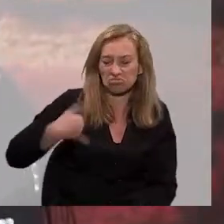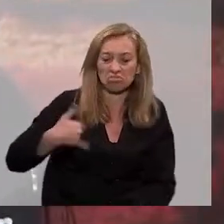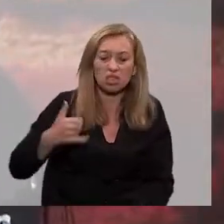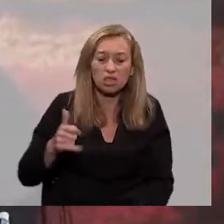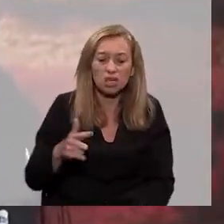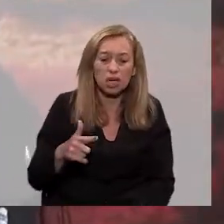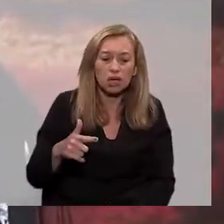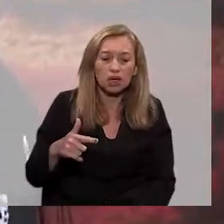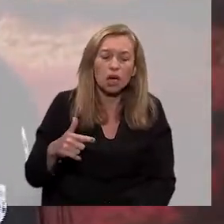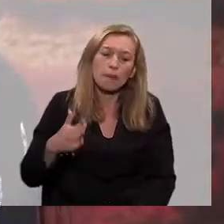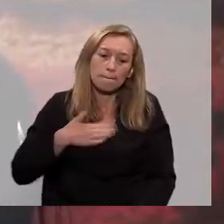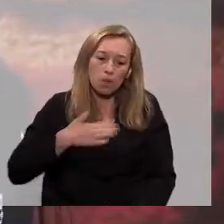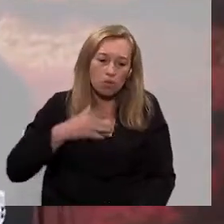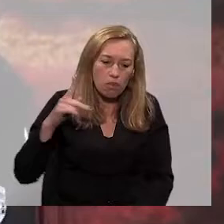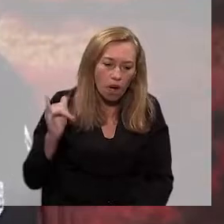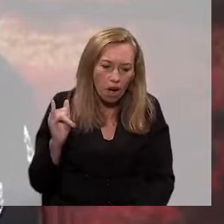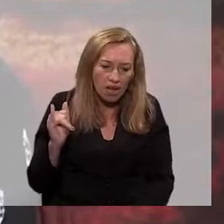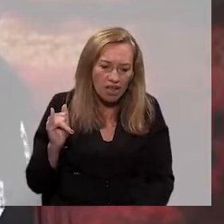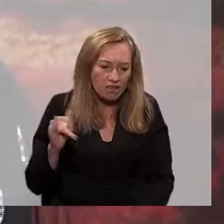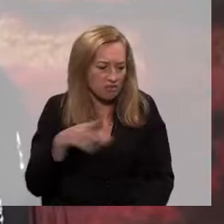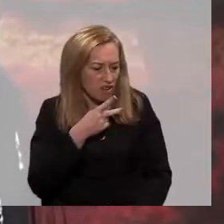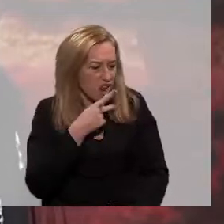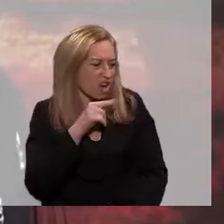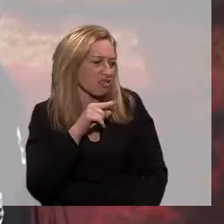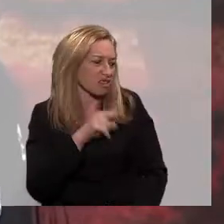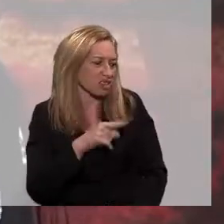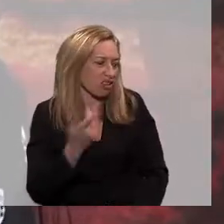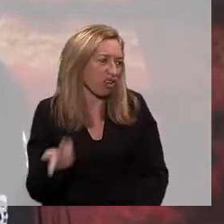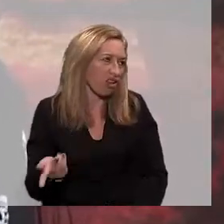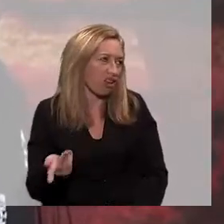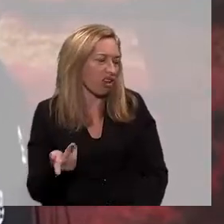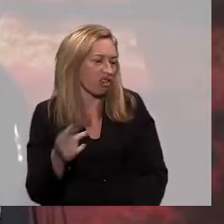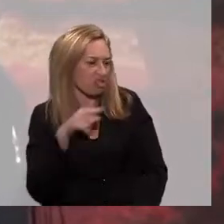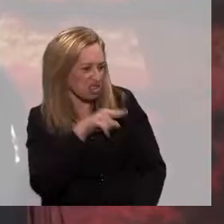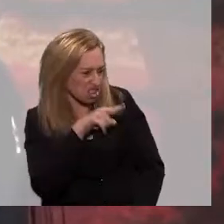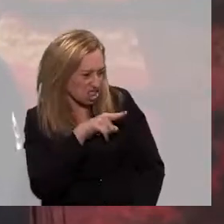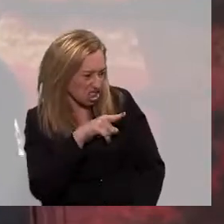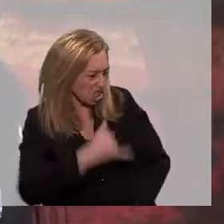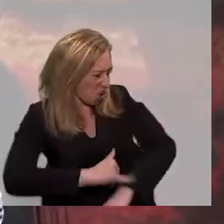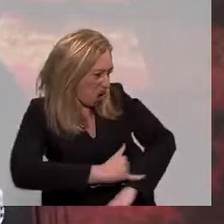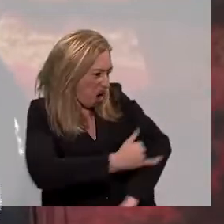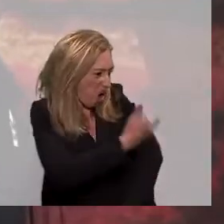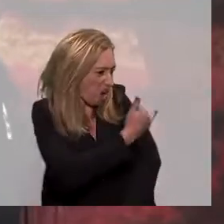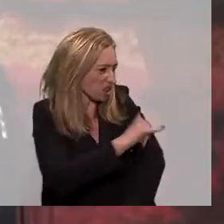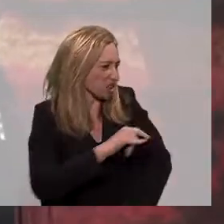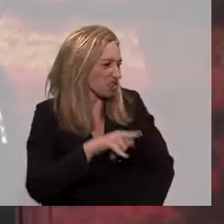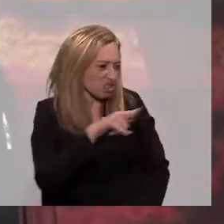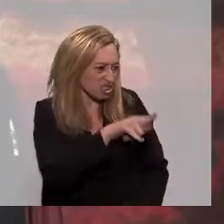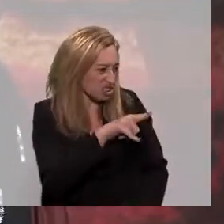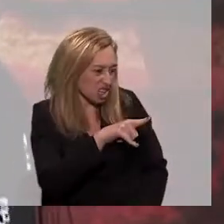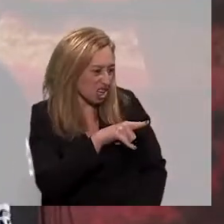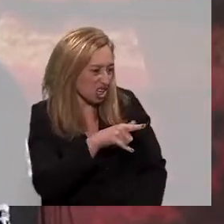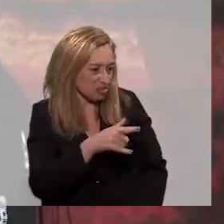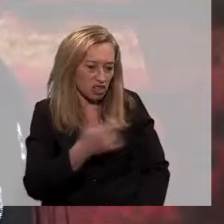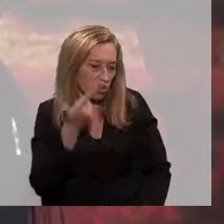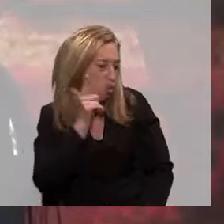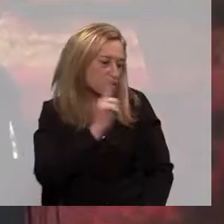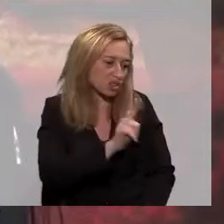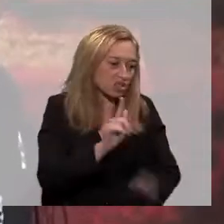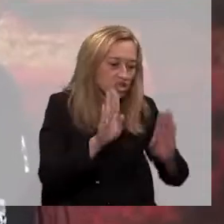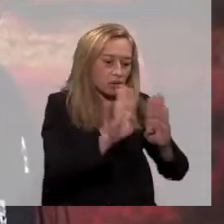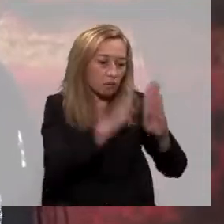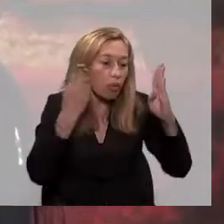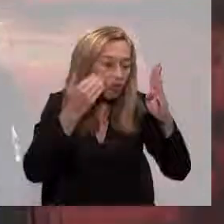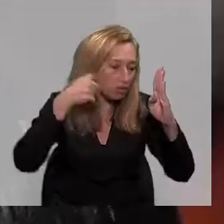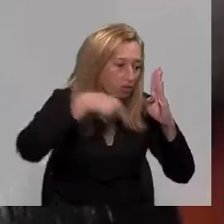anos. Meu pai dizia assim, coisas horríveis, do tipo, você é muito gorda, você não vai passar pela